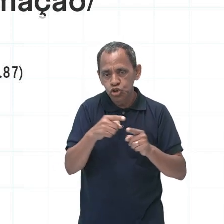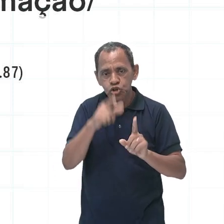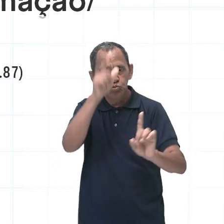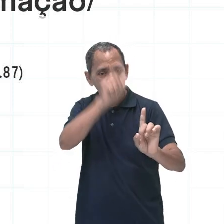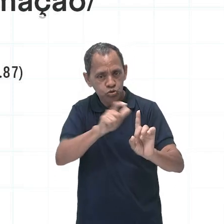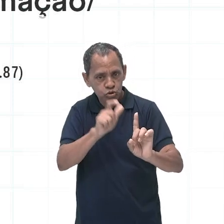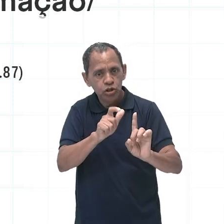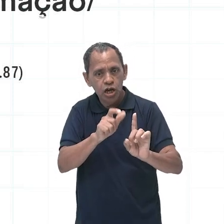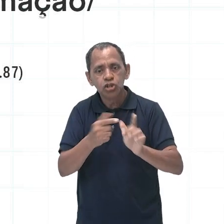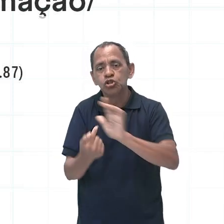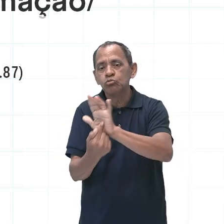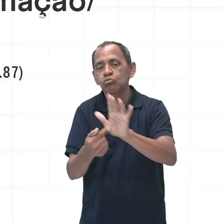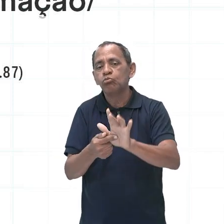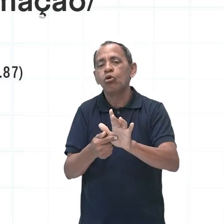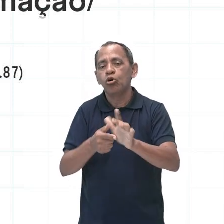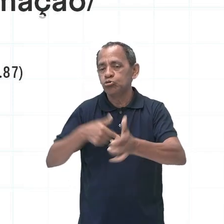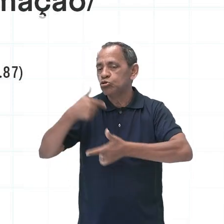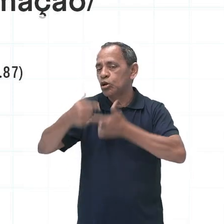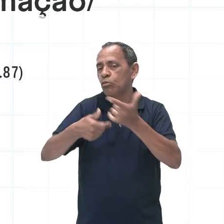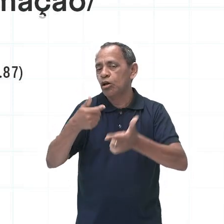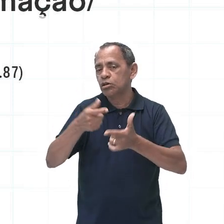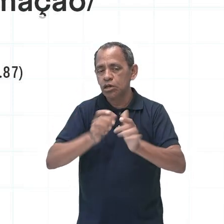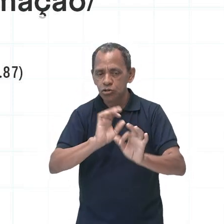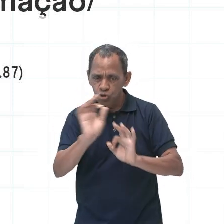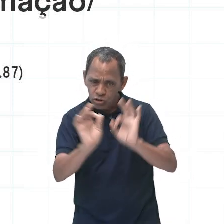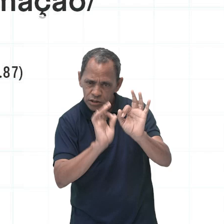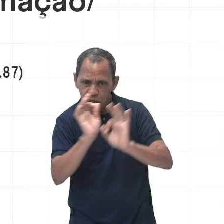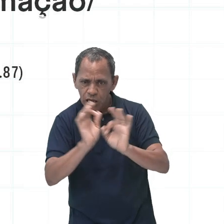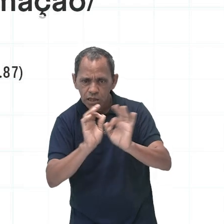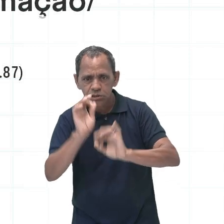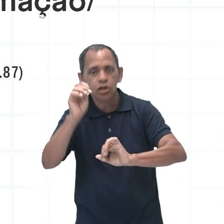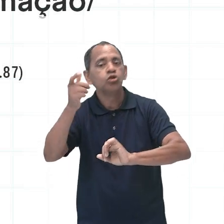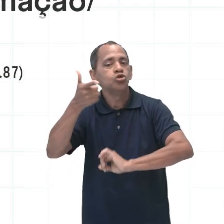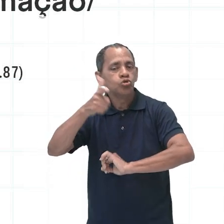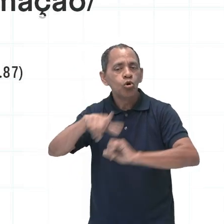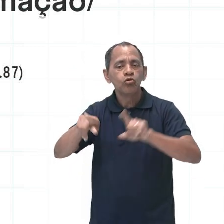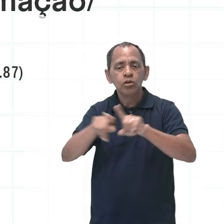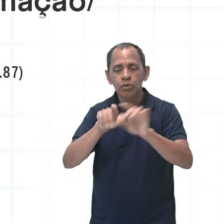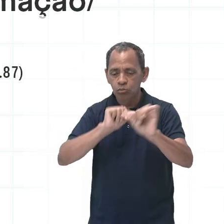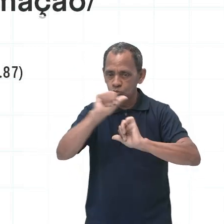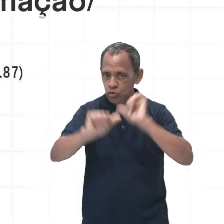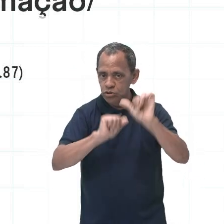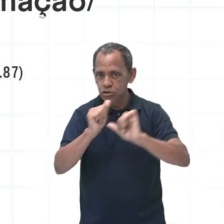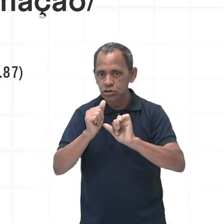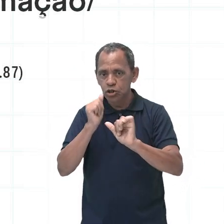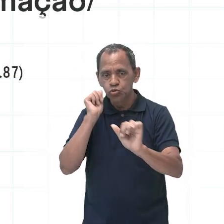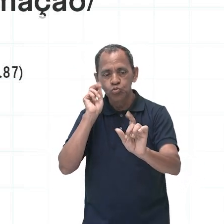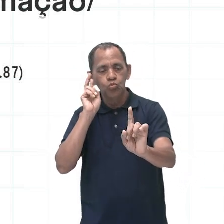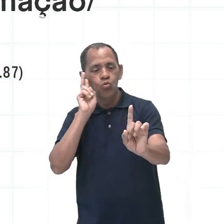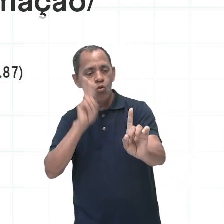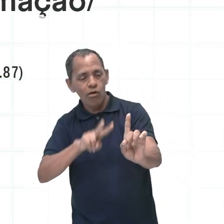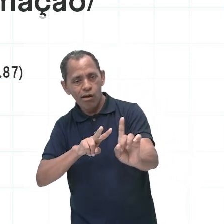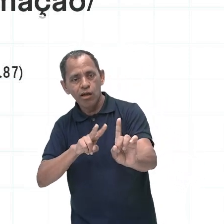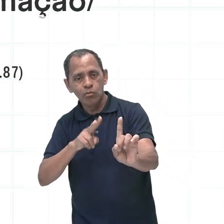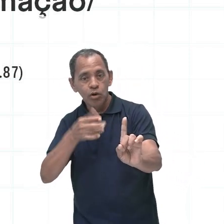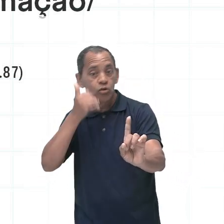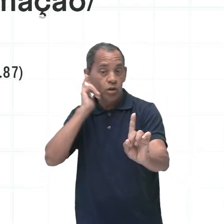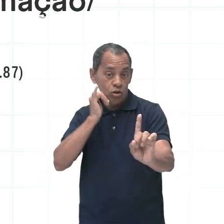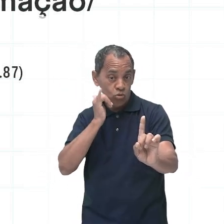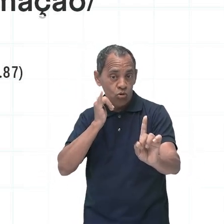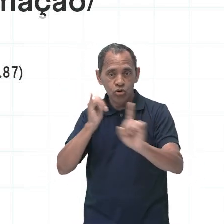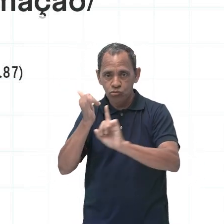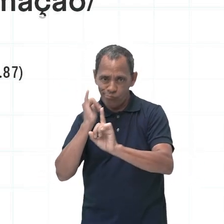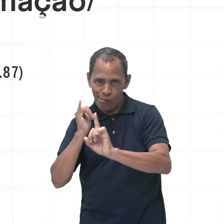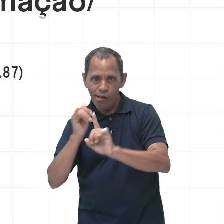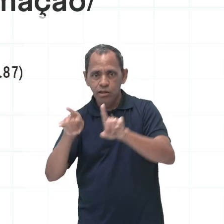um trabalho de reordenação, recriação, modificando o paradigma do olhar narrativo, estruturando o elemento